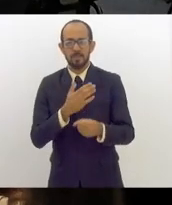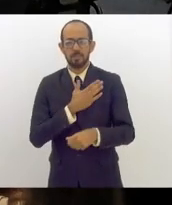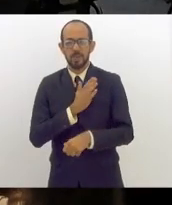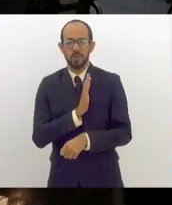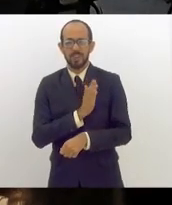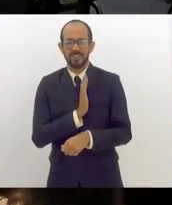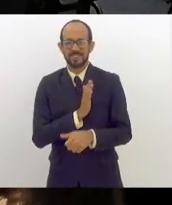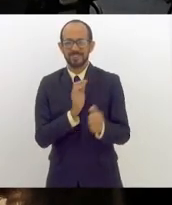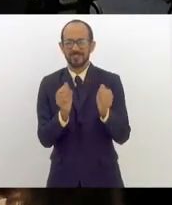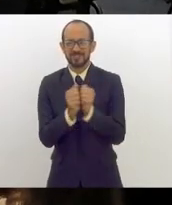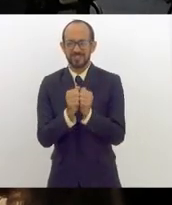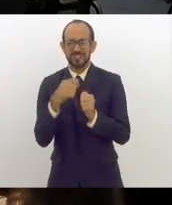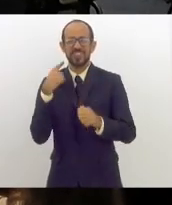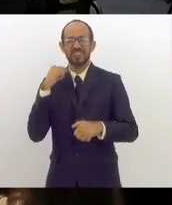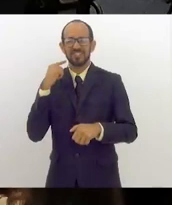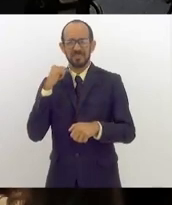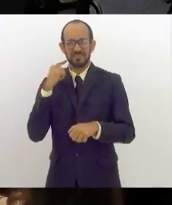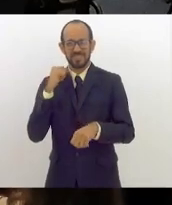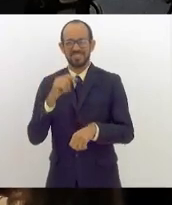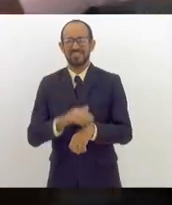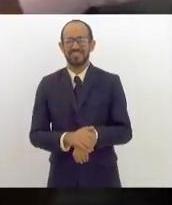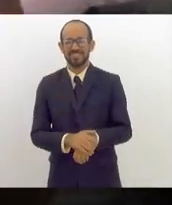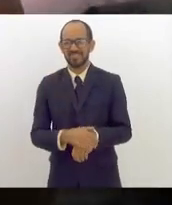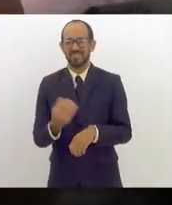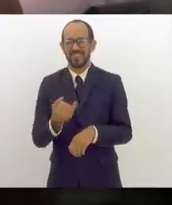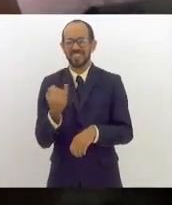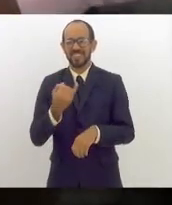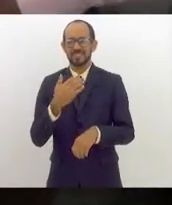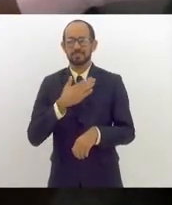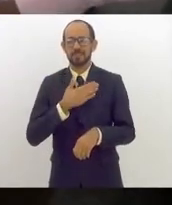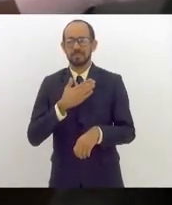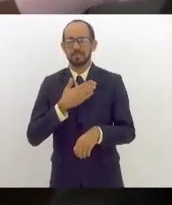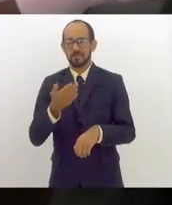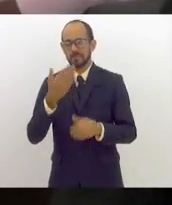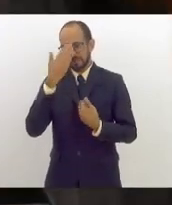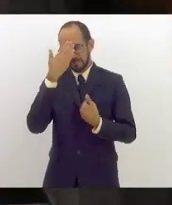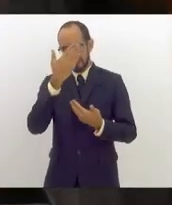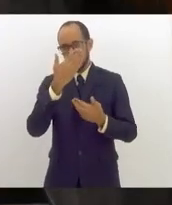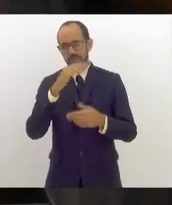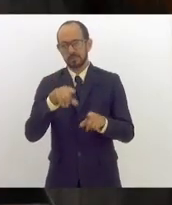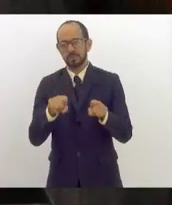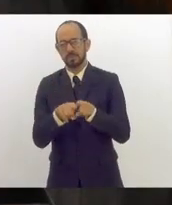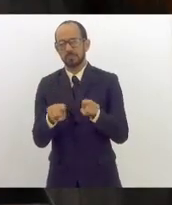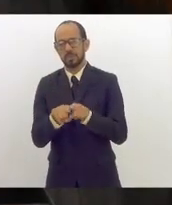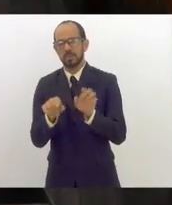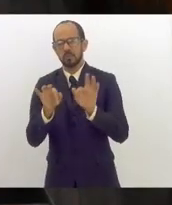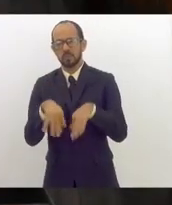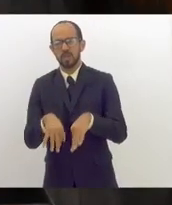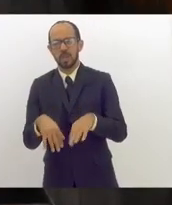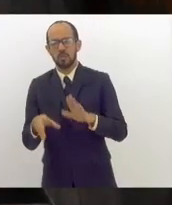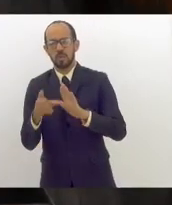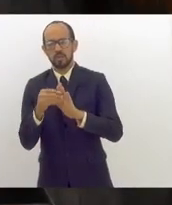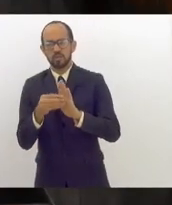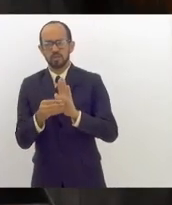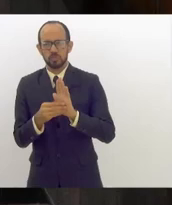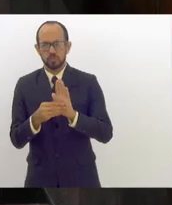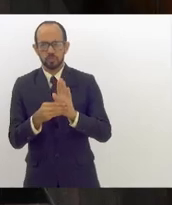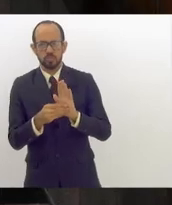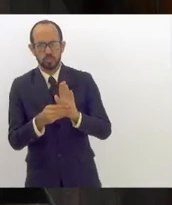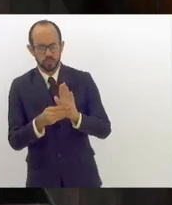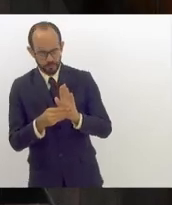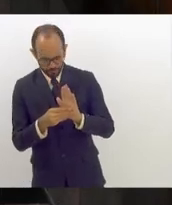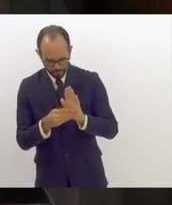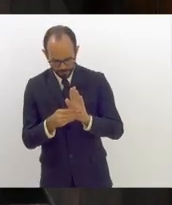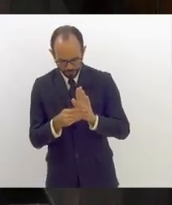isso é muito importante Obrigado e por fim gostaria de fazer um registro que agora na fala que a gente